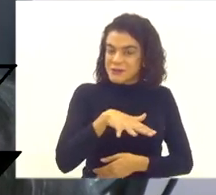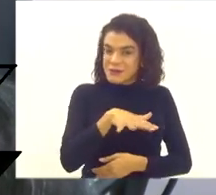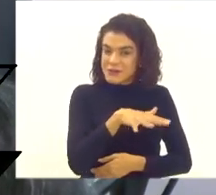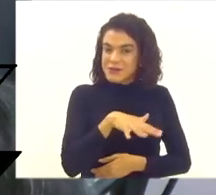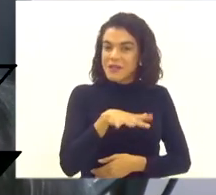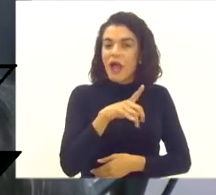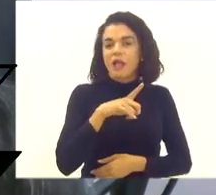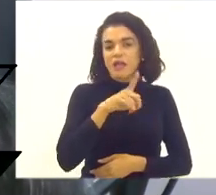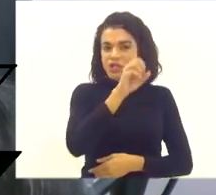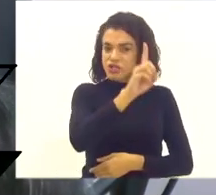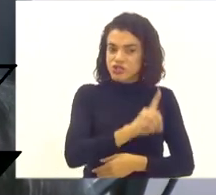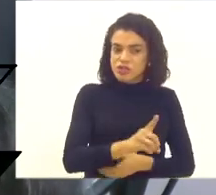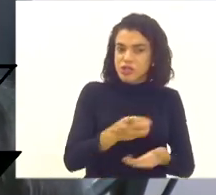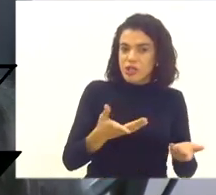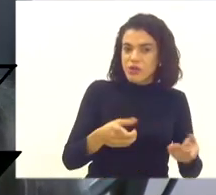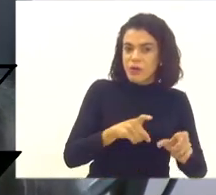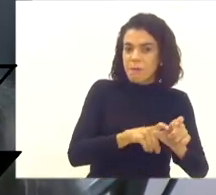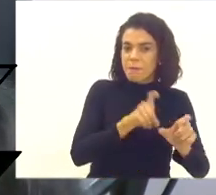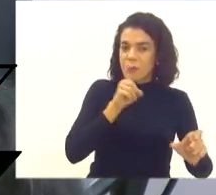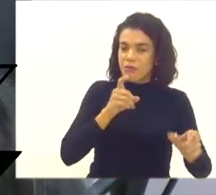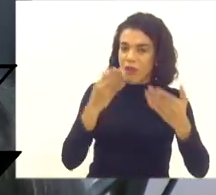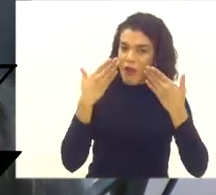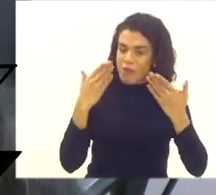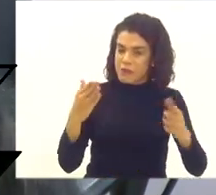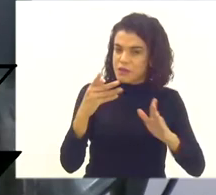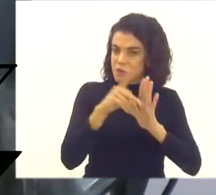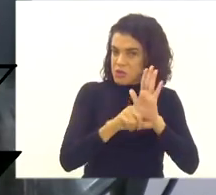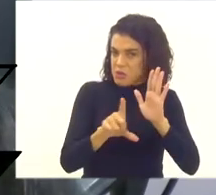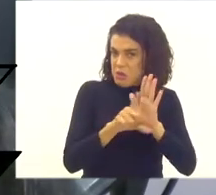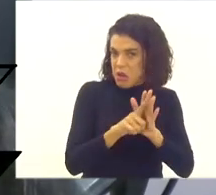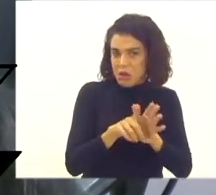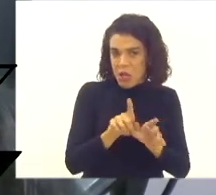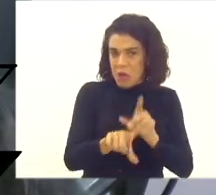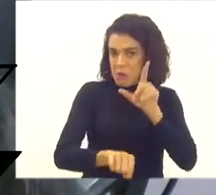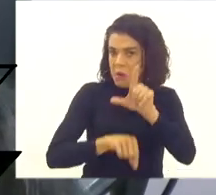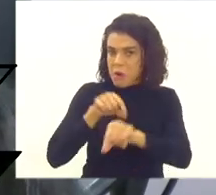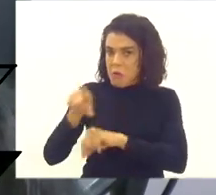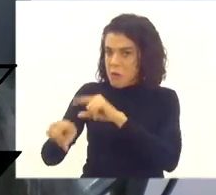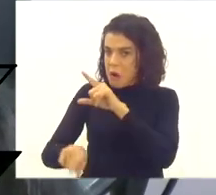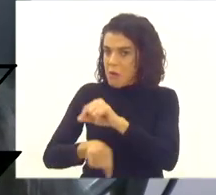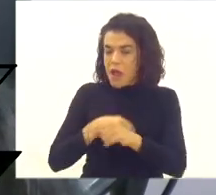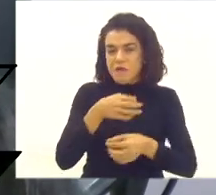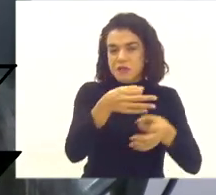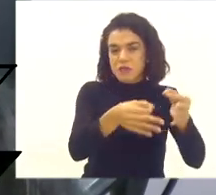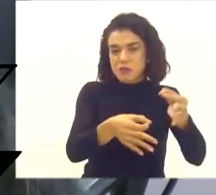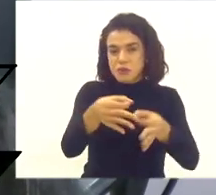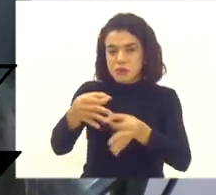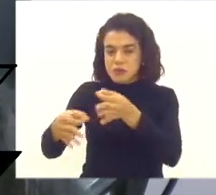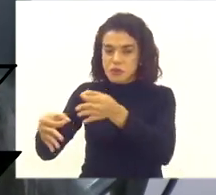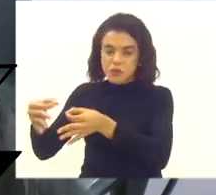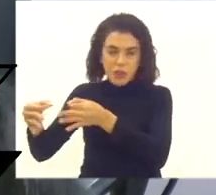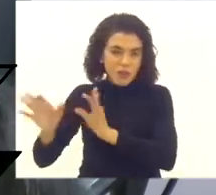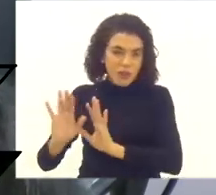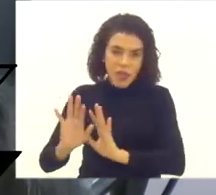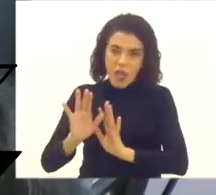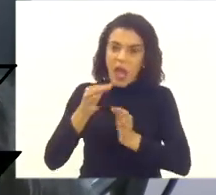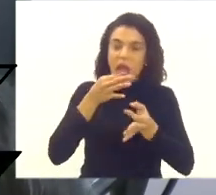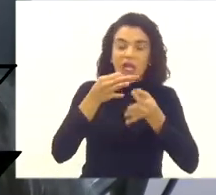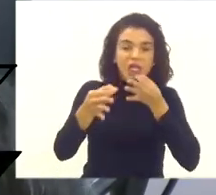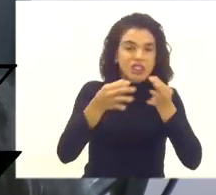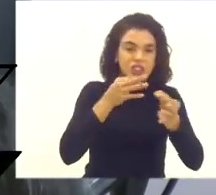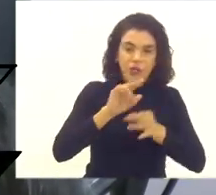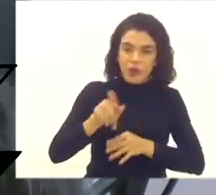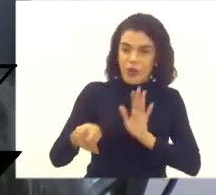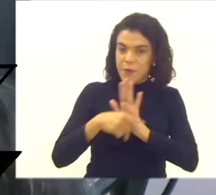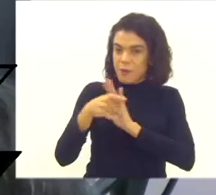todo o direito autonomia de apresentar o projeto que ela quiser e vai passar pela casa e essa crítica não era feita pela casa era feita